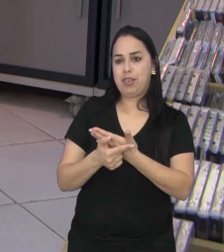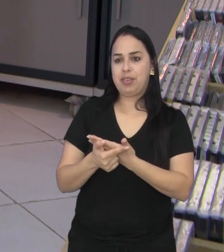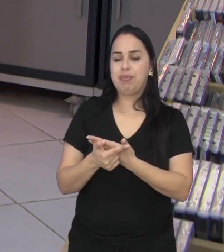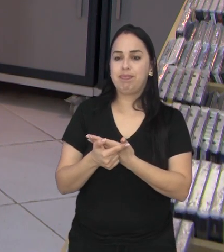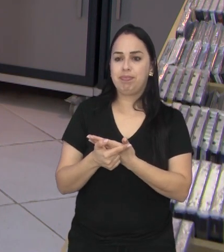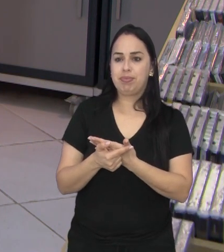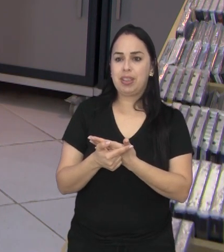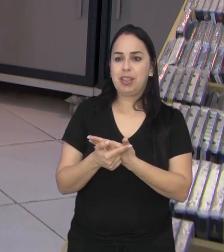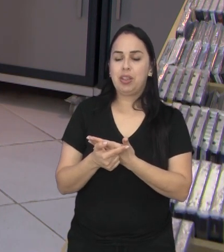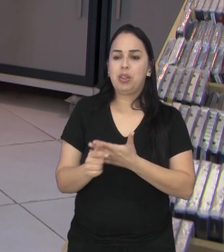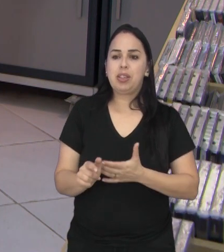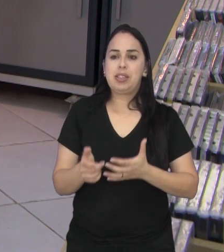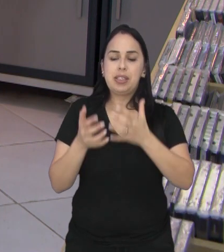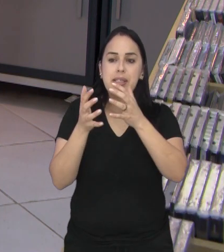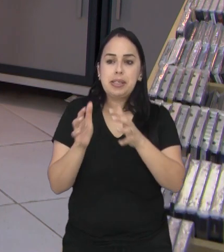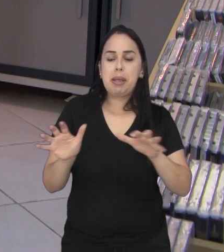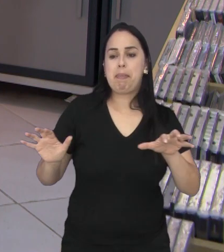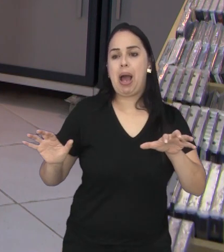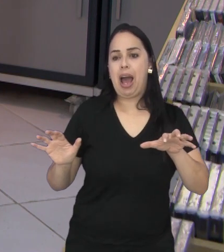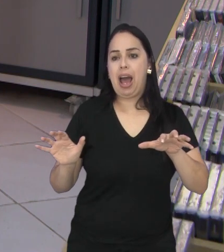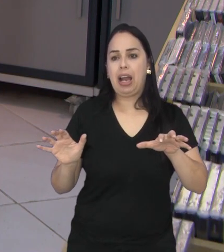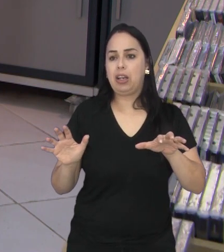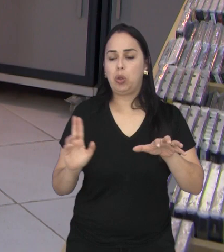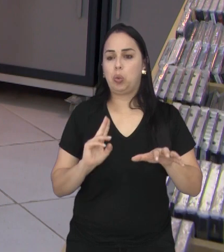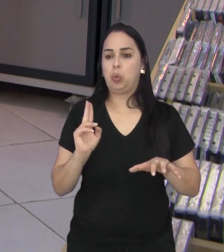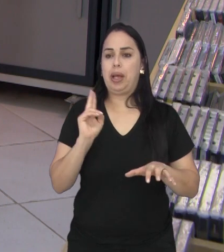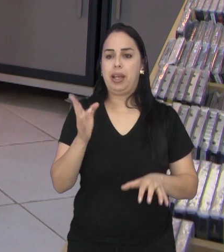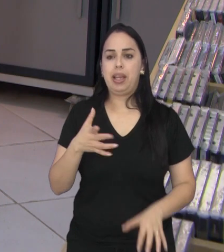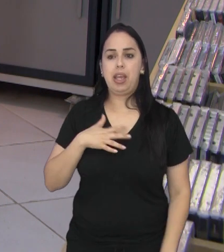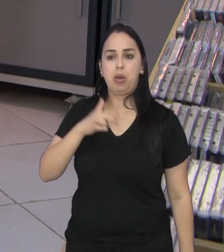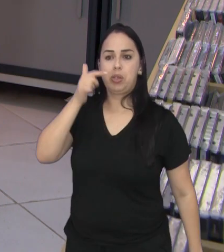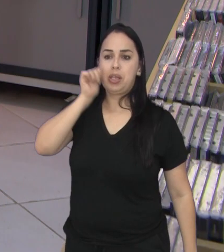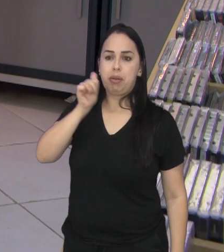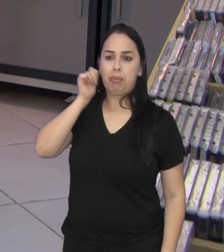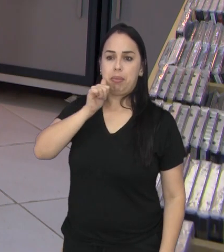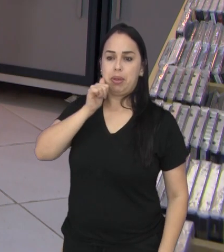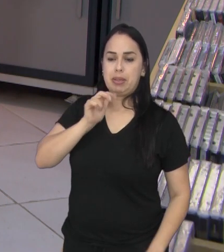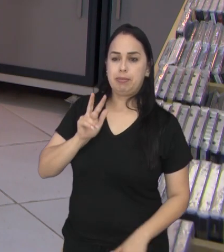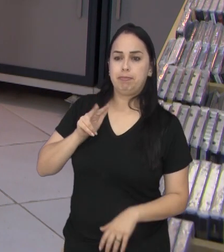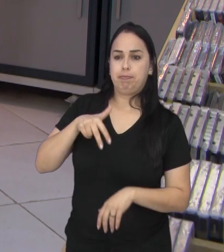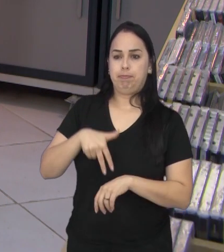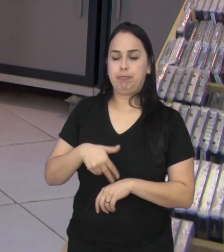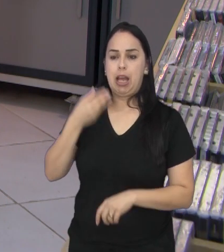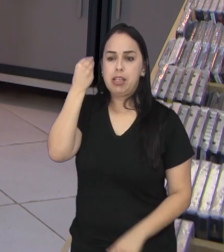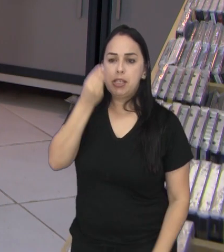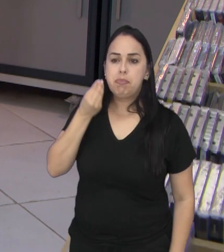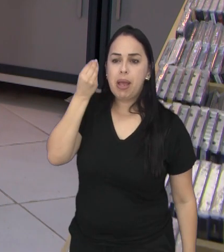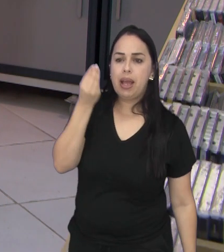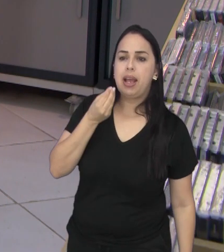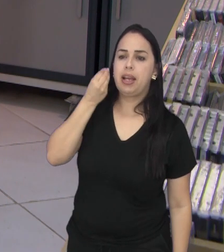não tem como desvencilhar desse papel. E por eu ser uma mulher e ter vivido muito as questões,